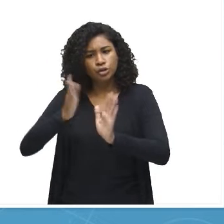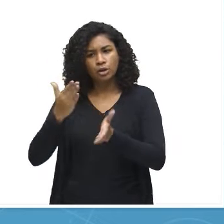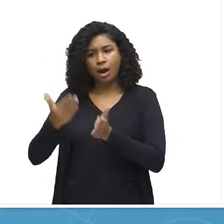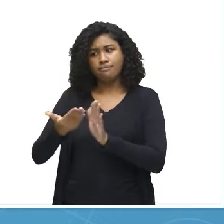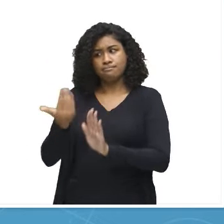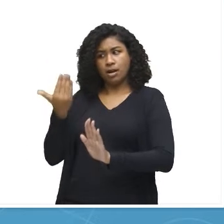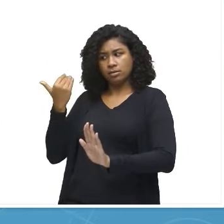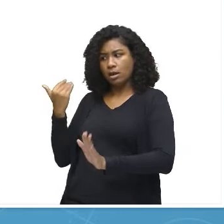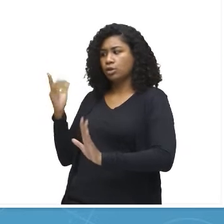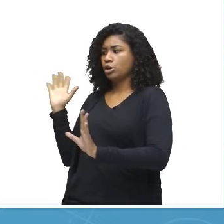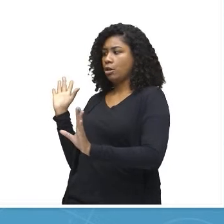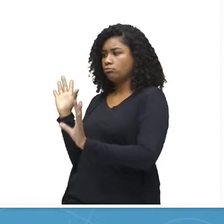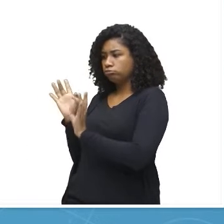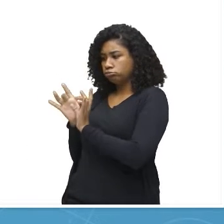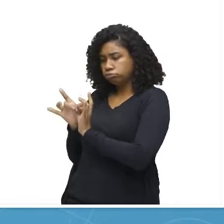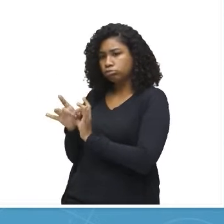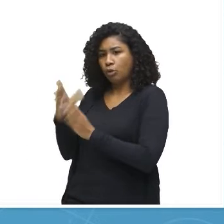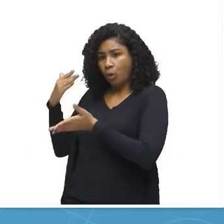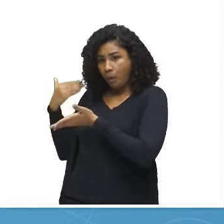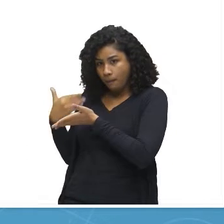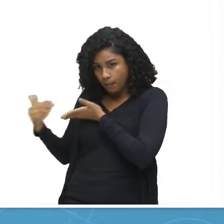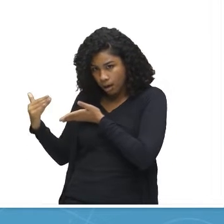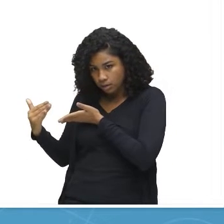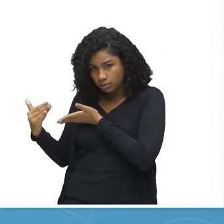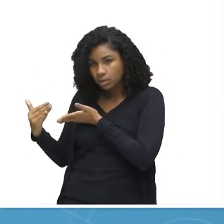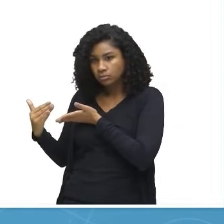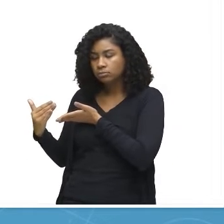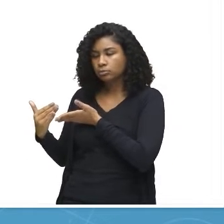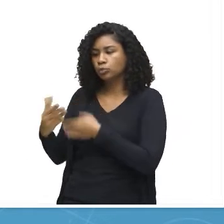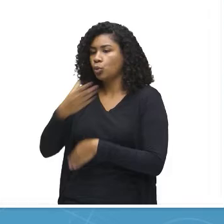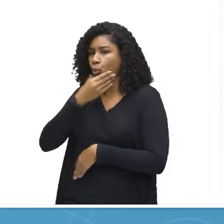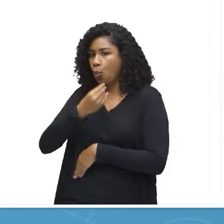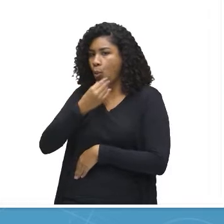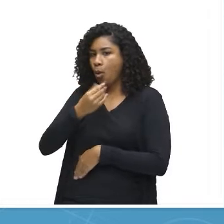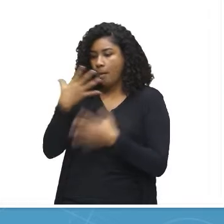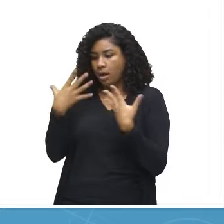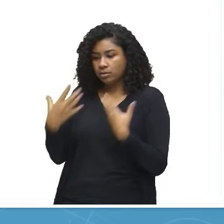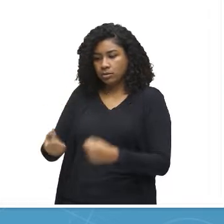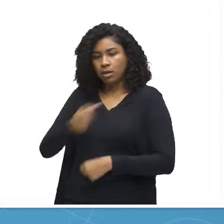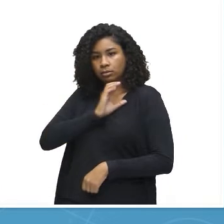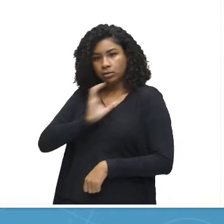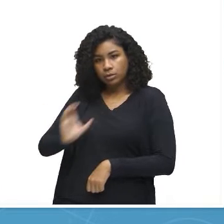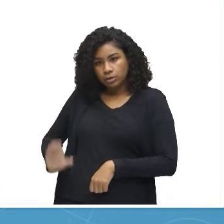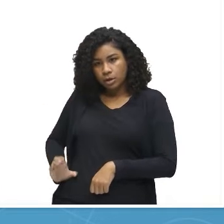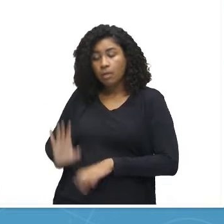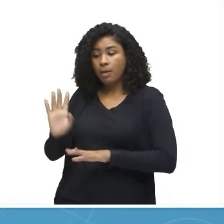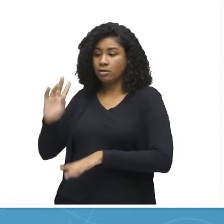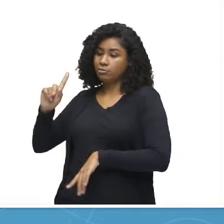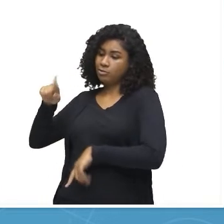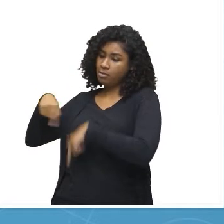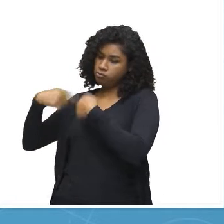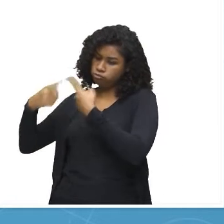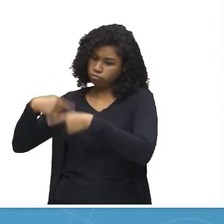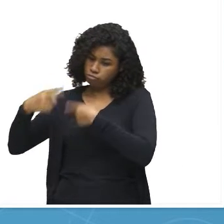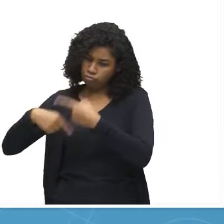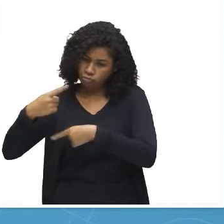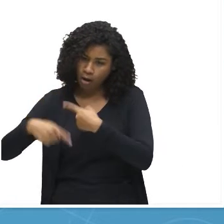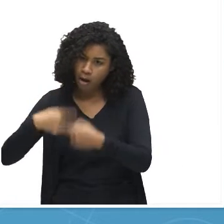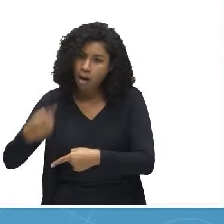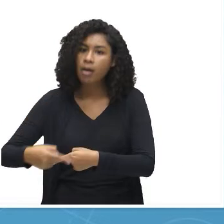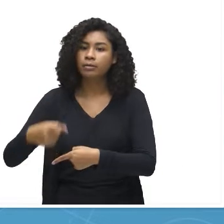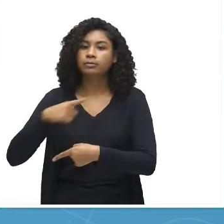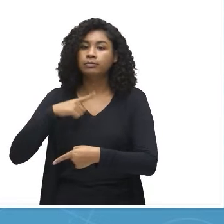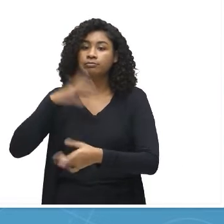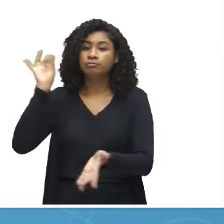iniciado a aliança lá quando Clovis se converte ao cristianismo, né? Mas a consolidação dessa aliança entre a